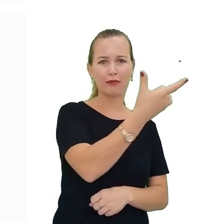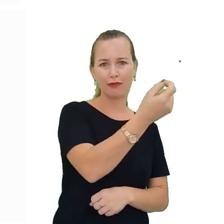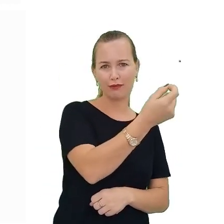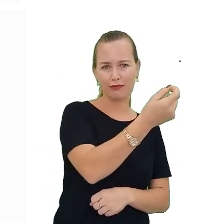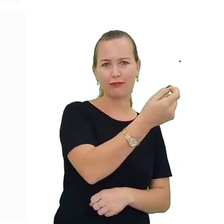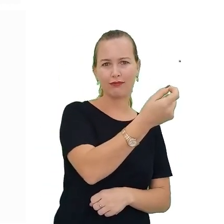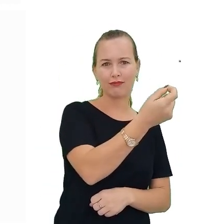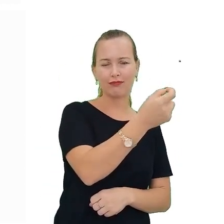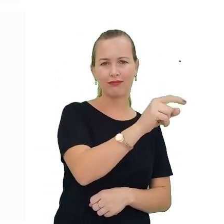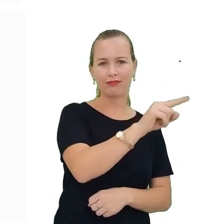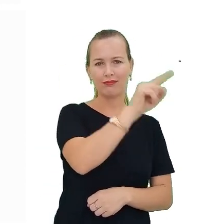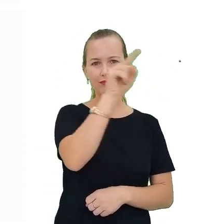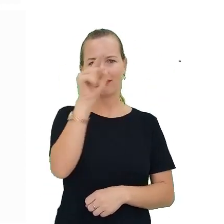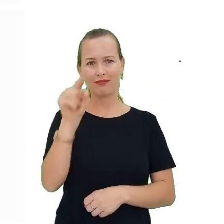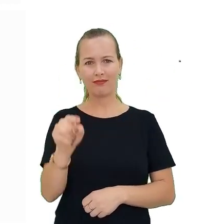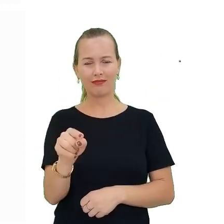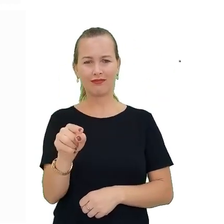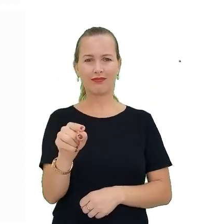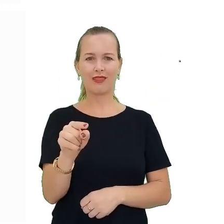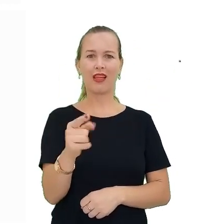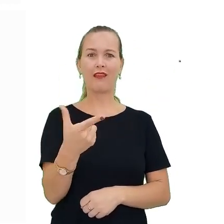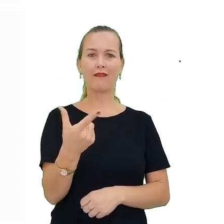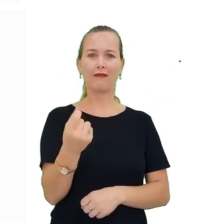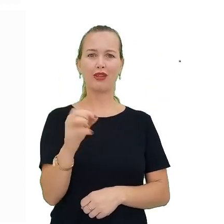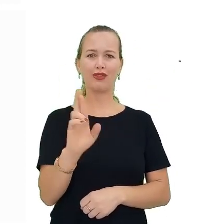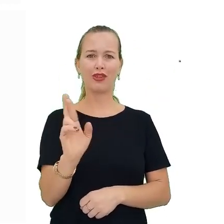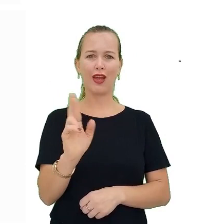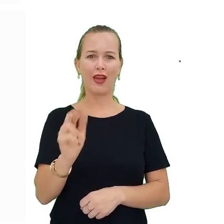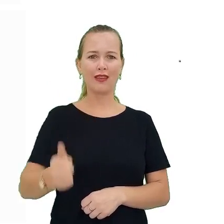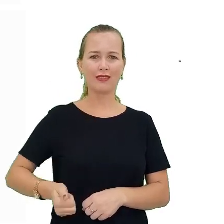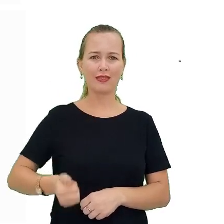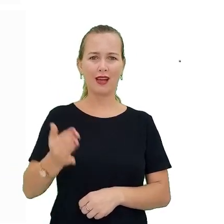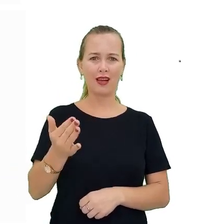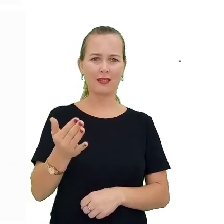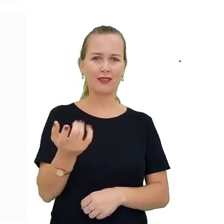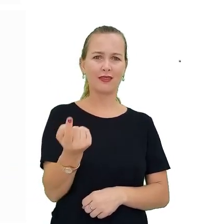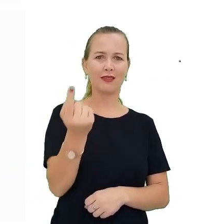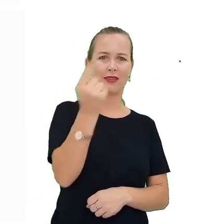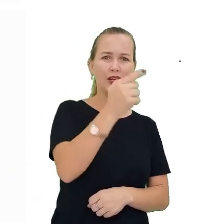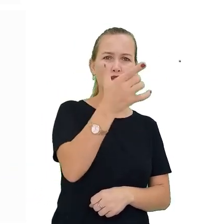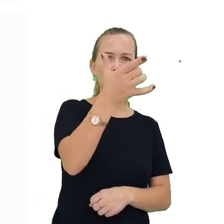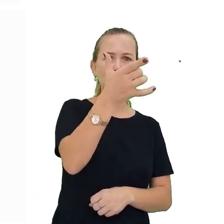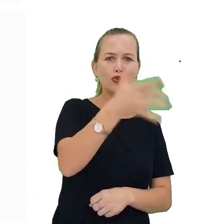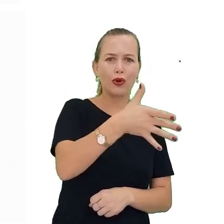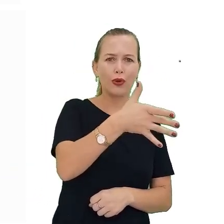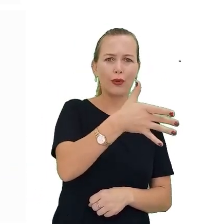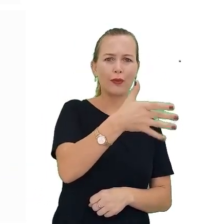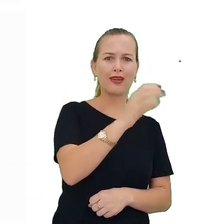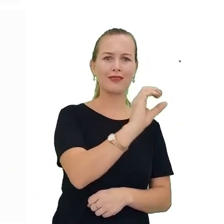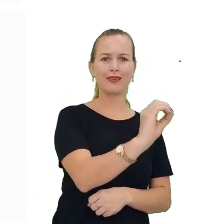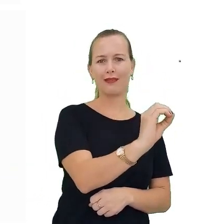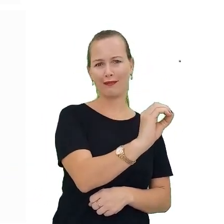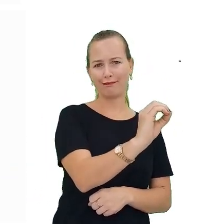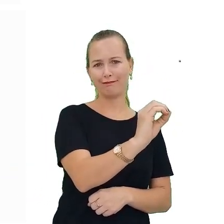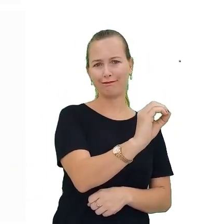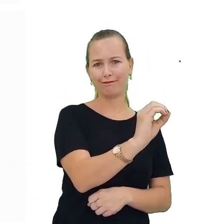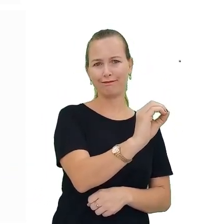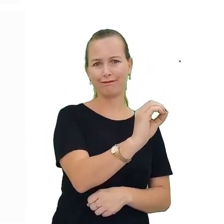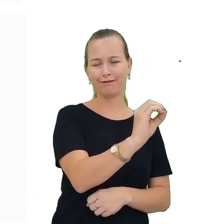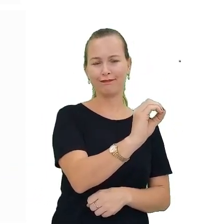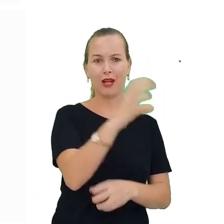sobrando 20. E na quarta linha foram gastos os R$ 20 restantes, totalizando-se zero de